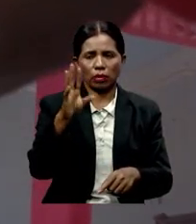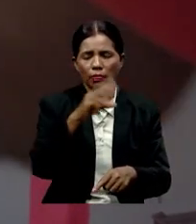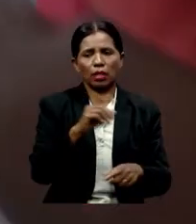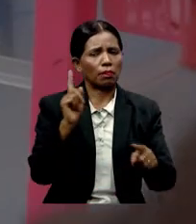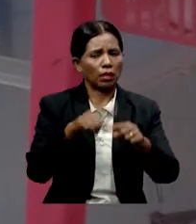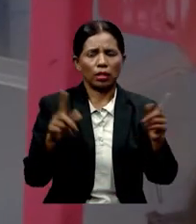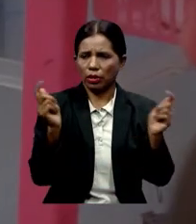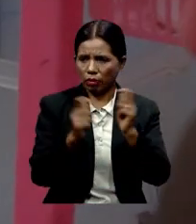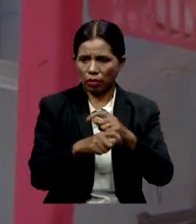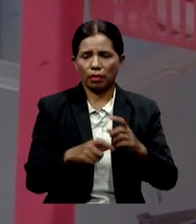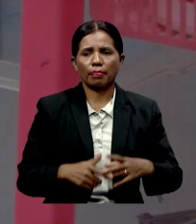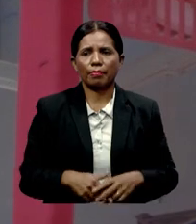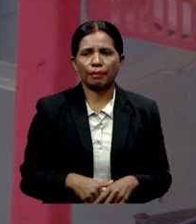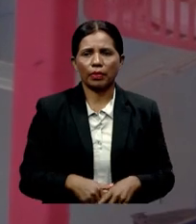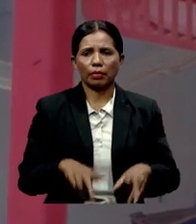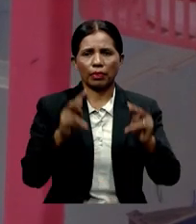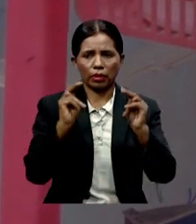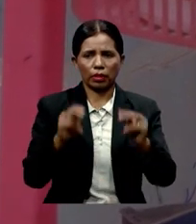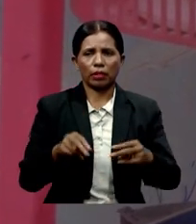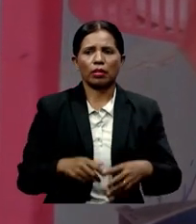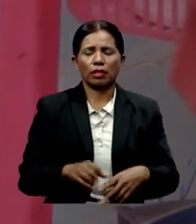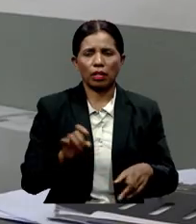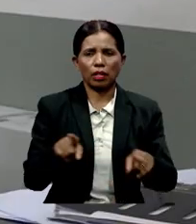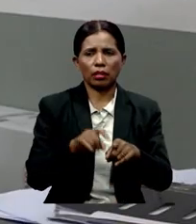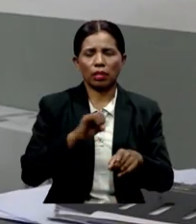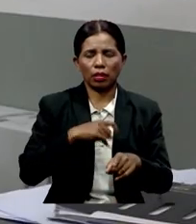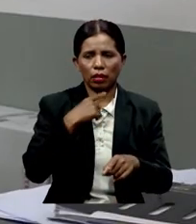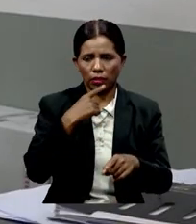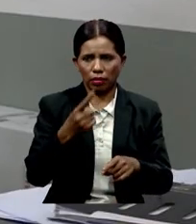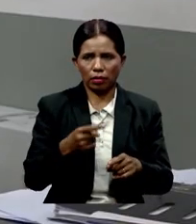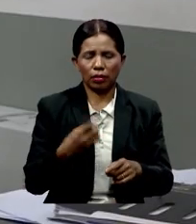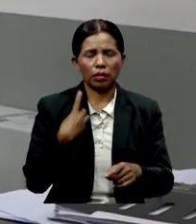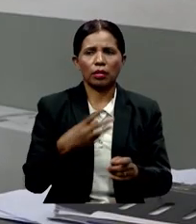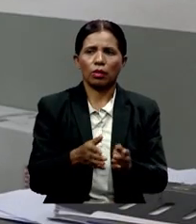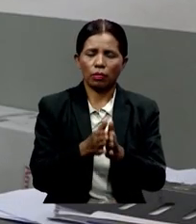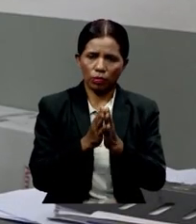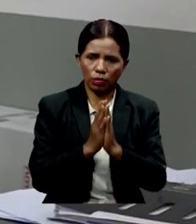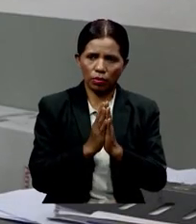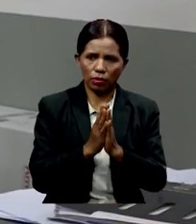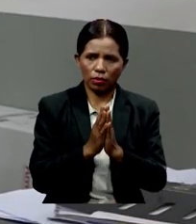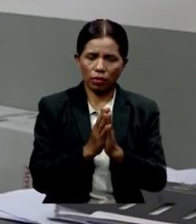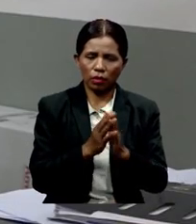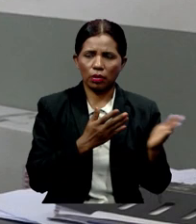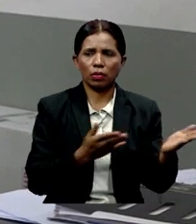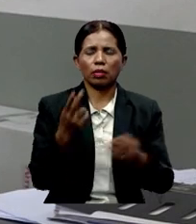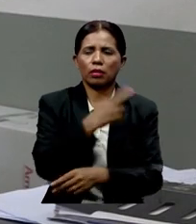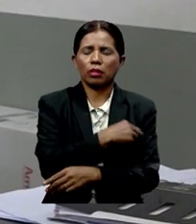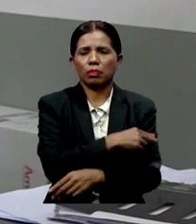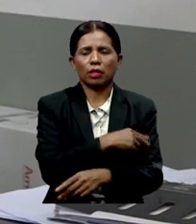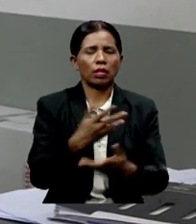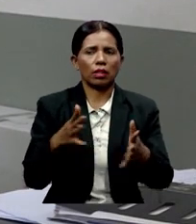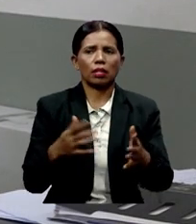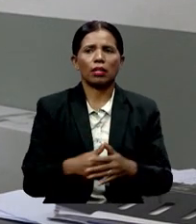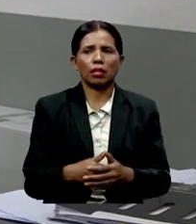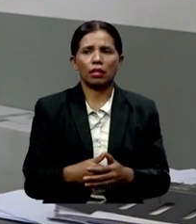baidani persija duni memang kan sen oing hau dihane. Balung ita husu ba sekali karu ka hospital hospital la iha ni rasik